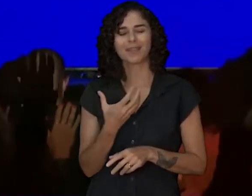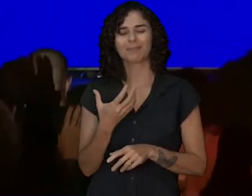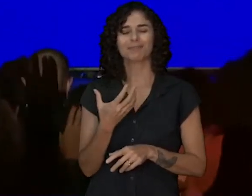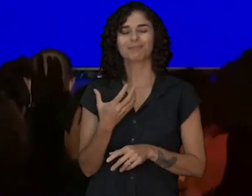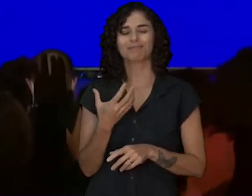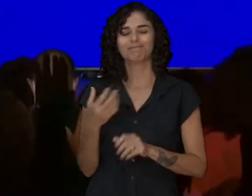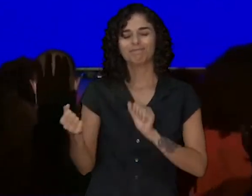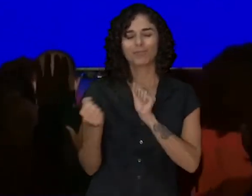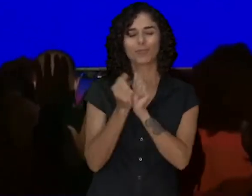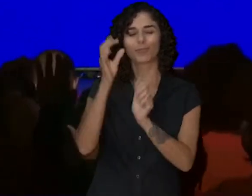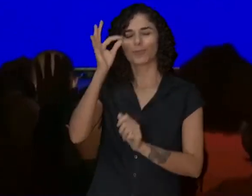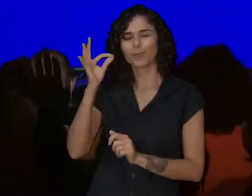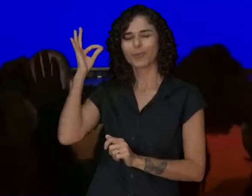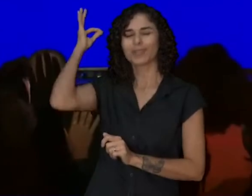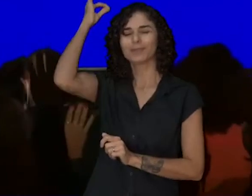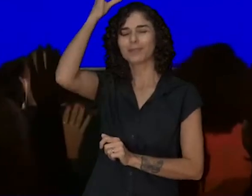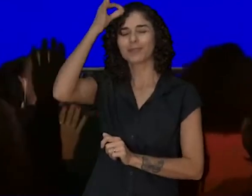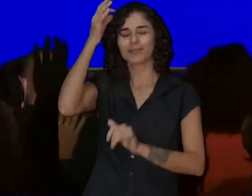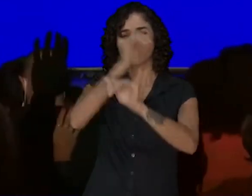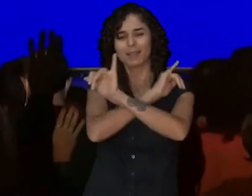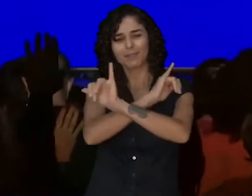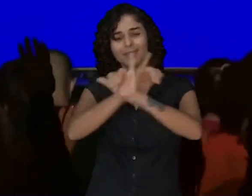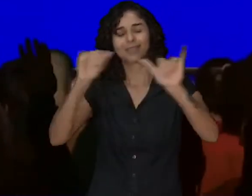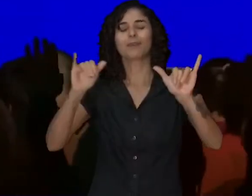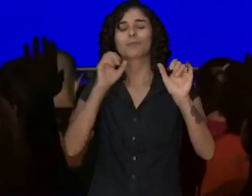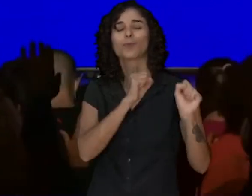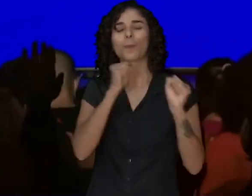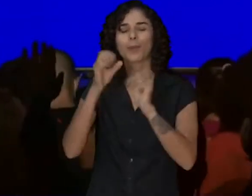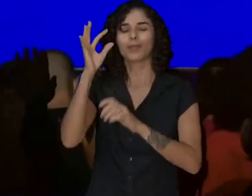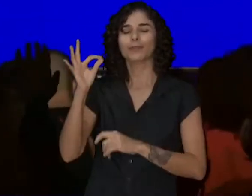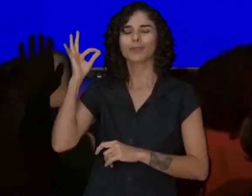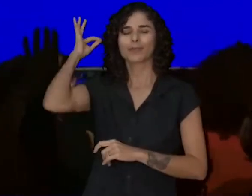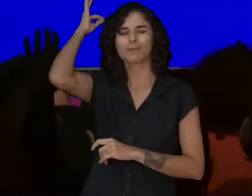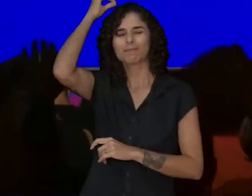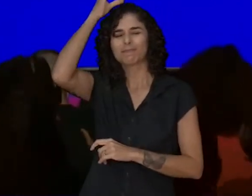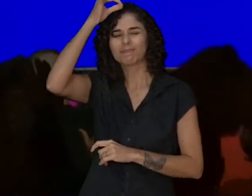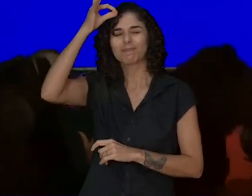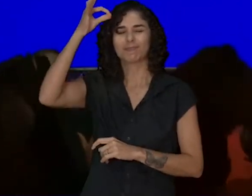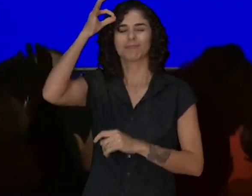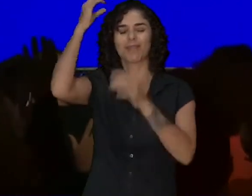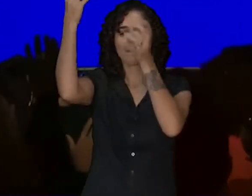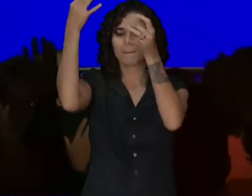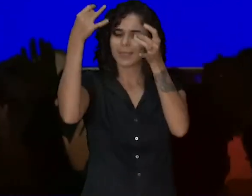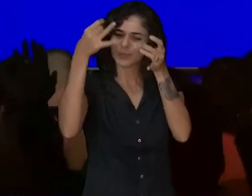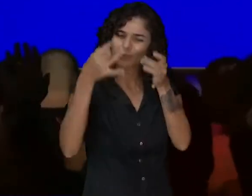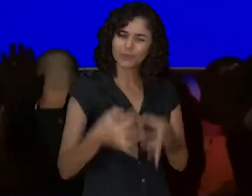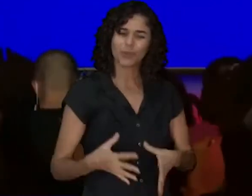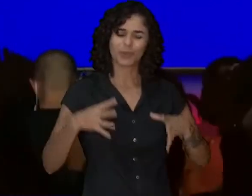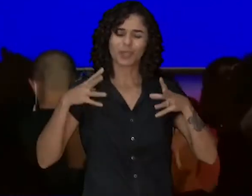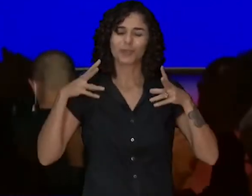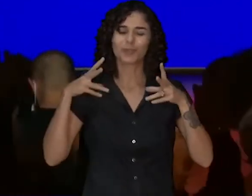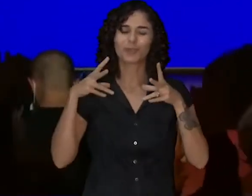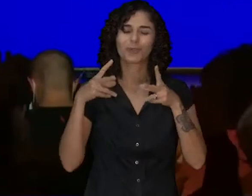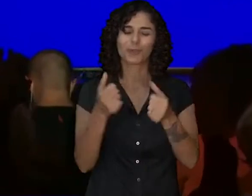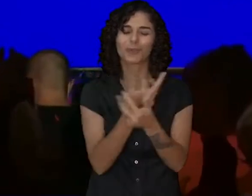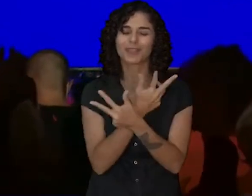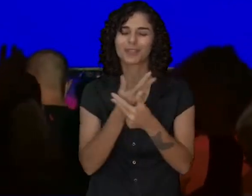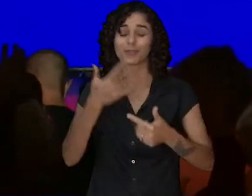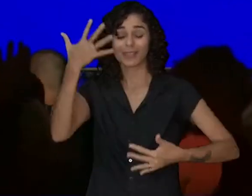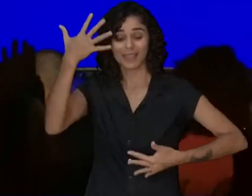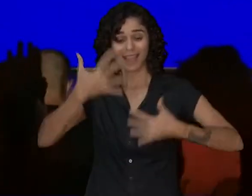pela fé tudo aquilo que te enreda, tudo aquilo que te envolve, tudo aquilo que